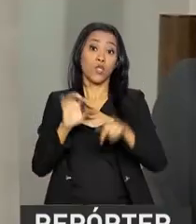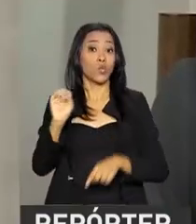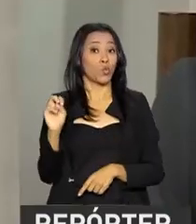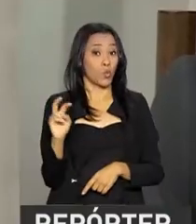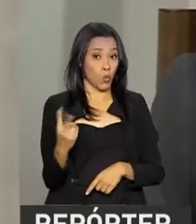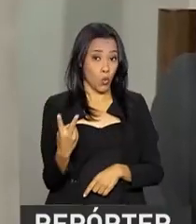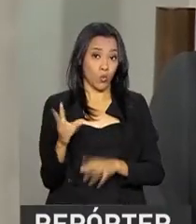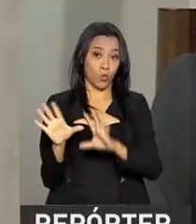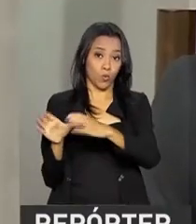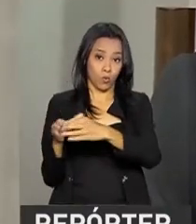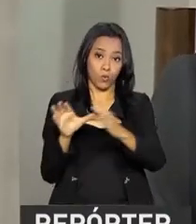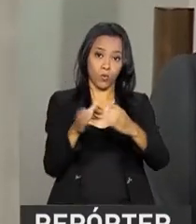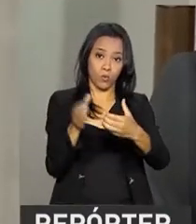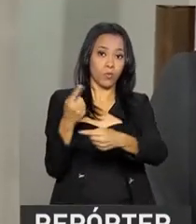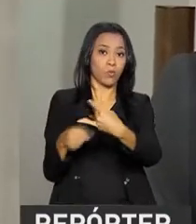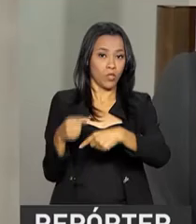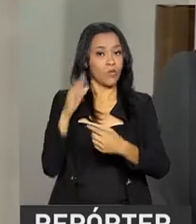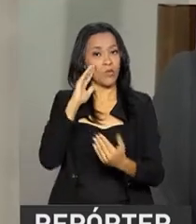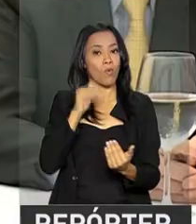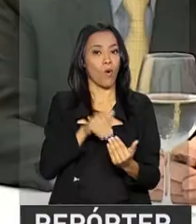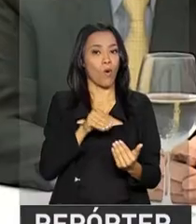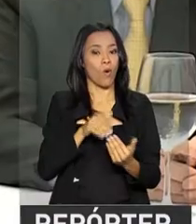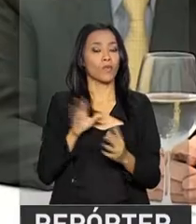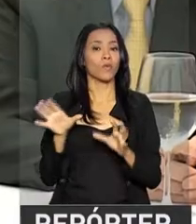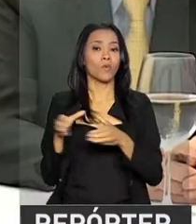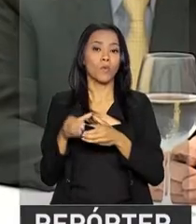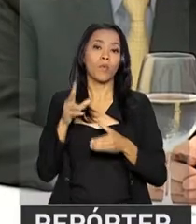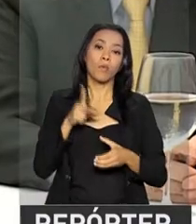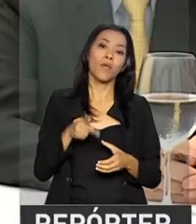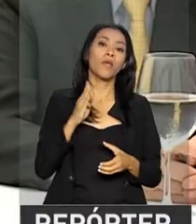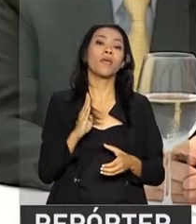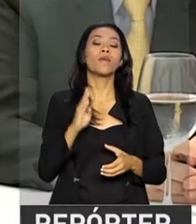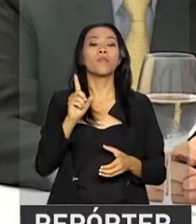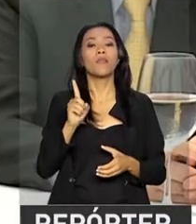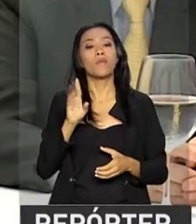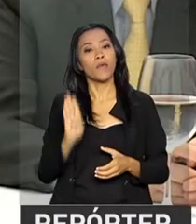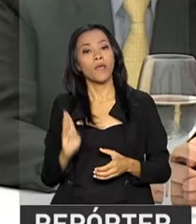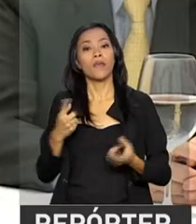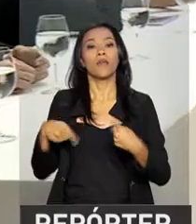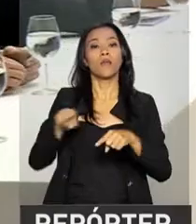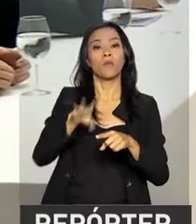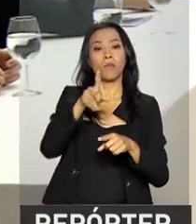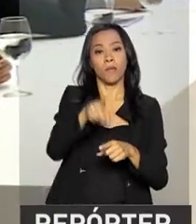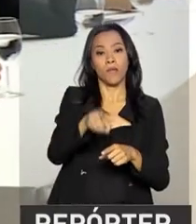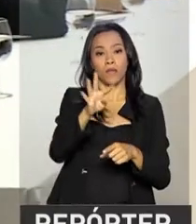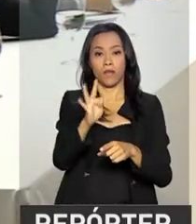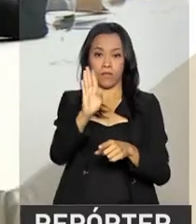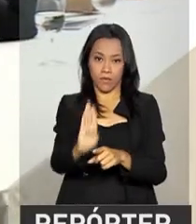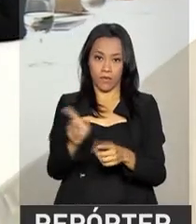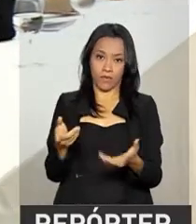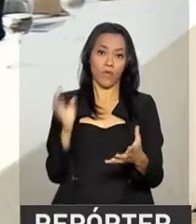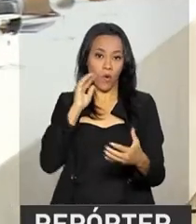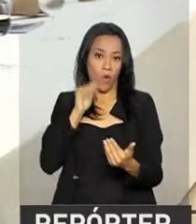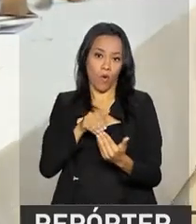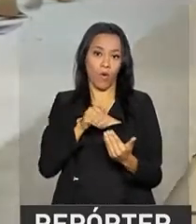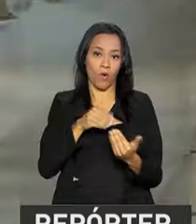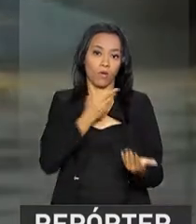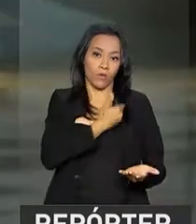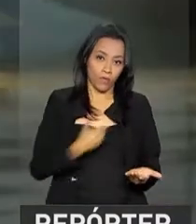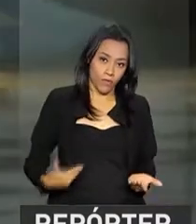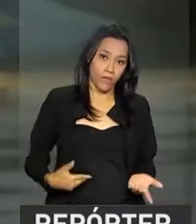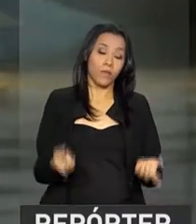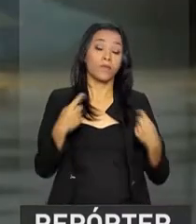à reforma da Previdência, que foi o PMDB e o PTB. Na saída do jantar, o vice-líder do governo,